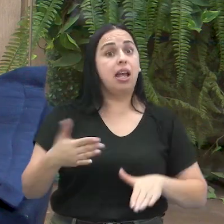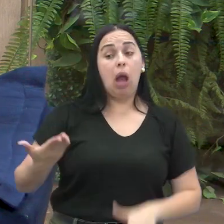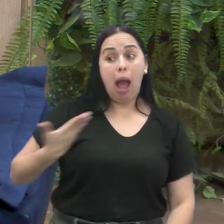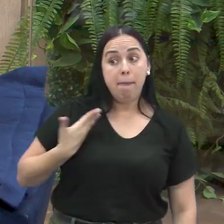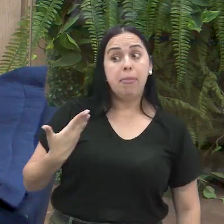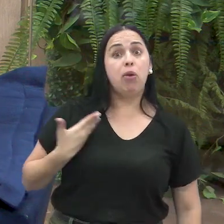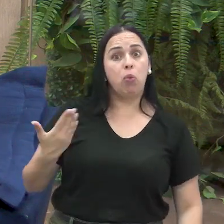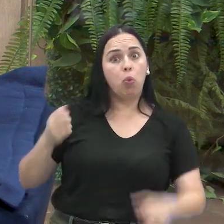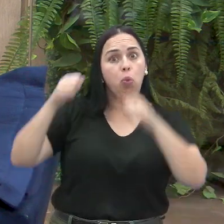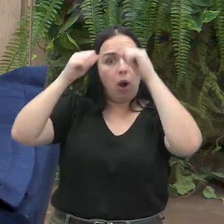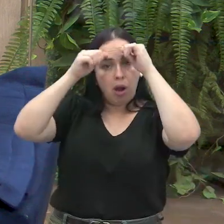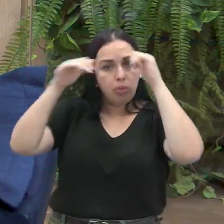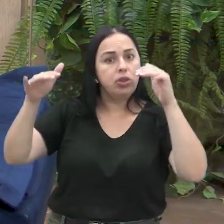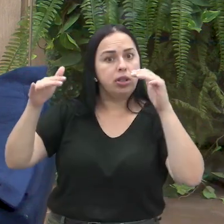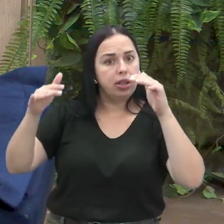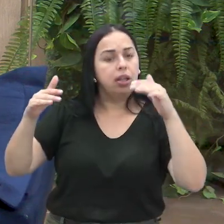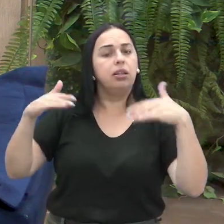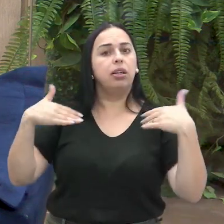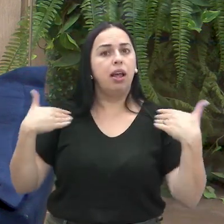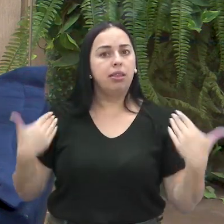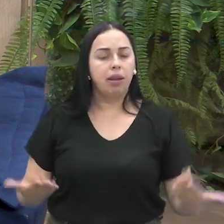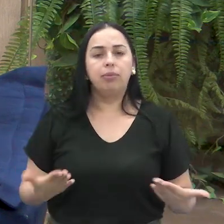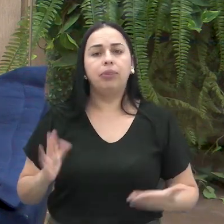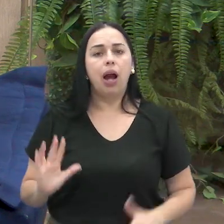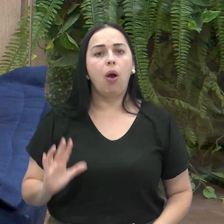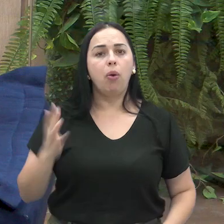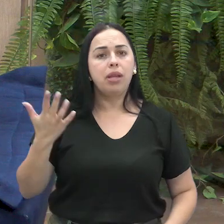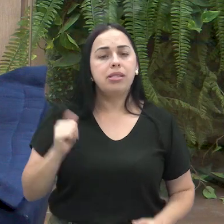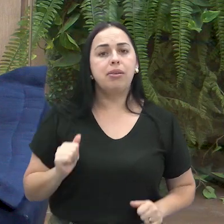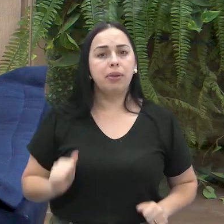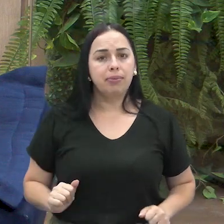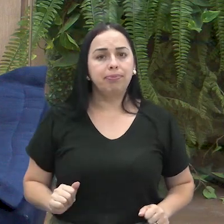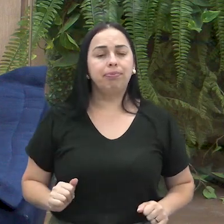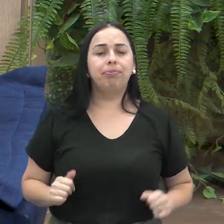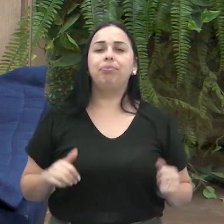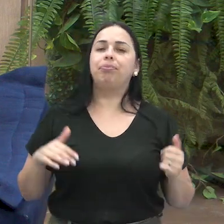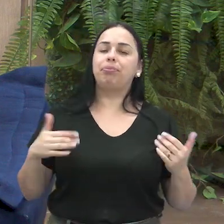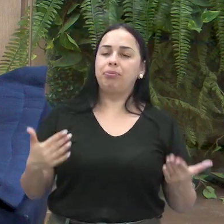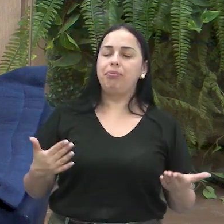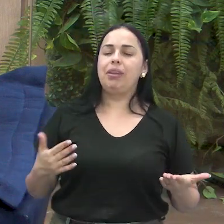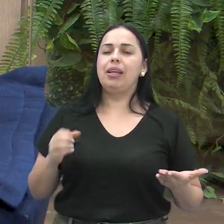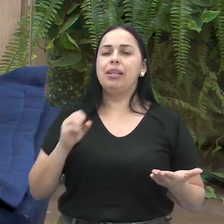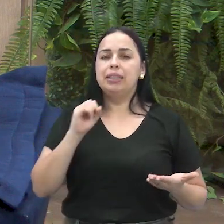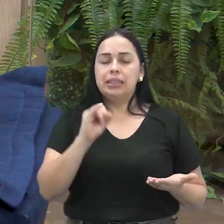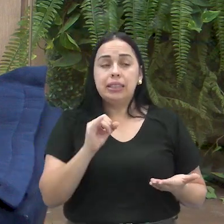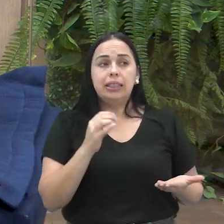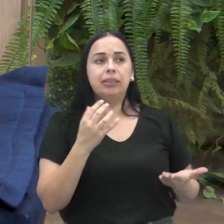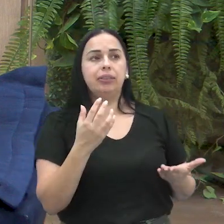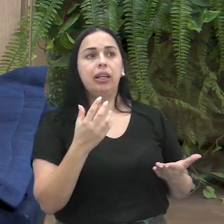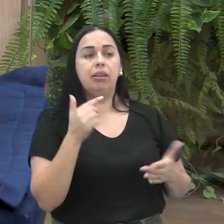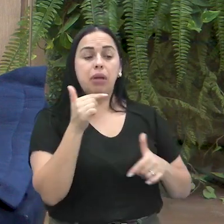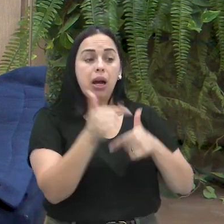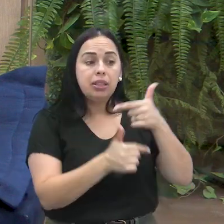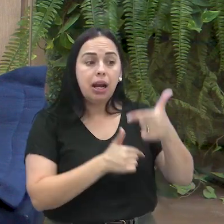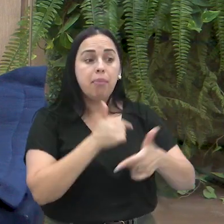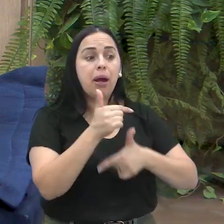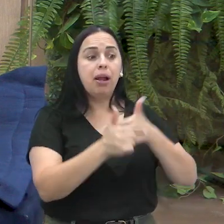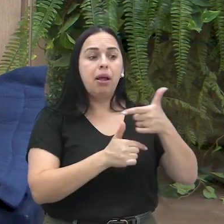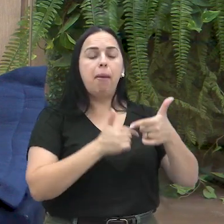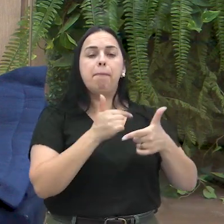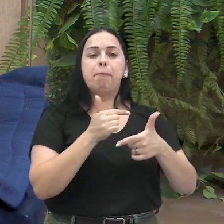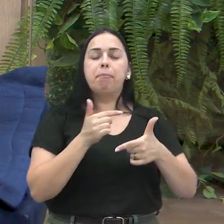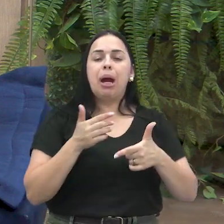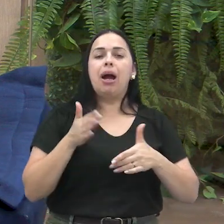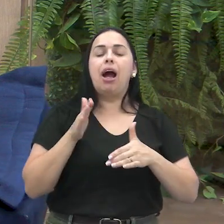um amigo autista, né? Hoje em dia. E aí o que acontece? Quando você tenta, né, você faz esse trabalho